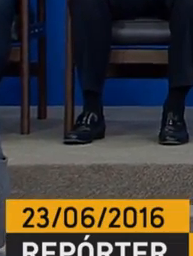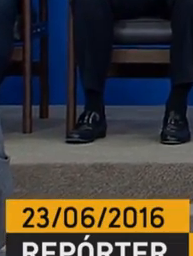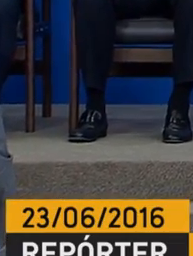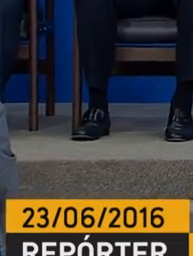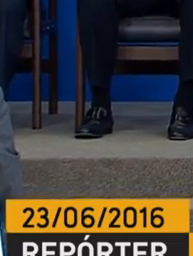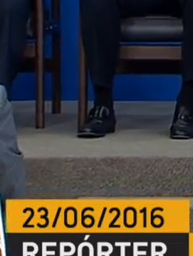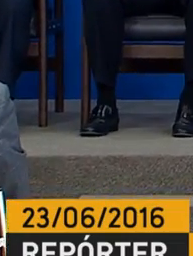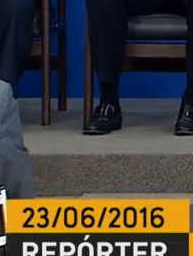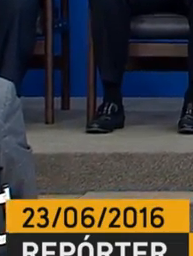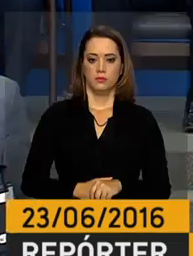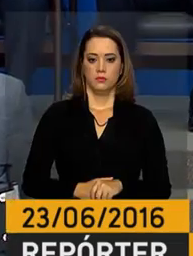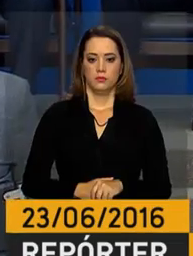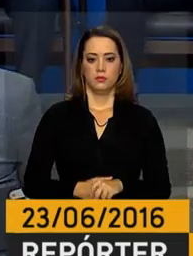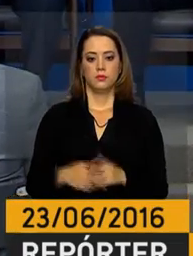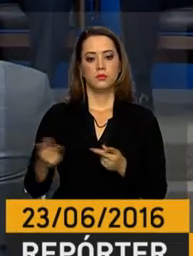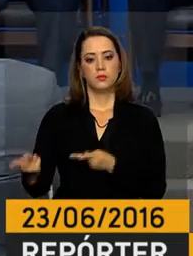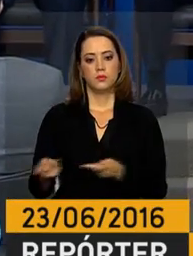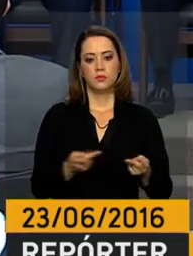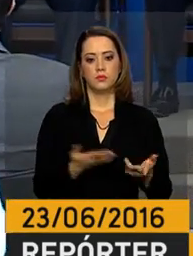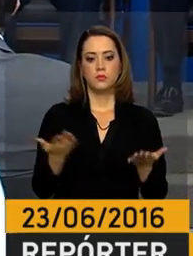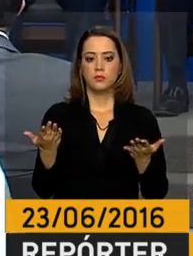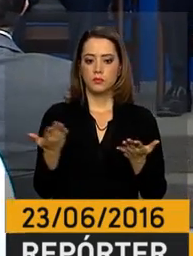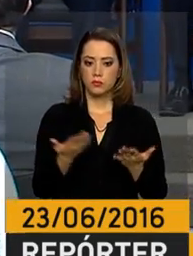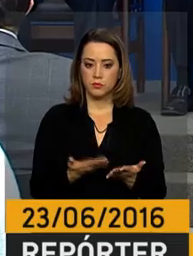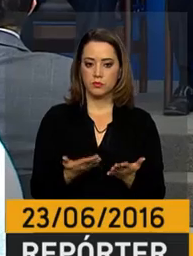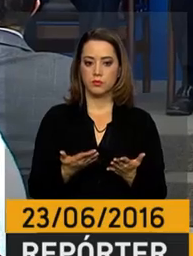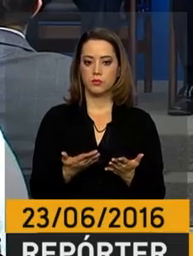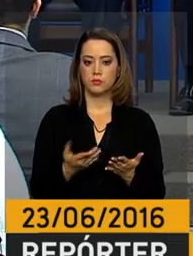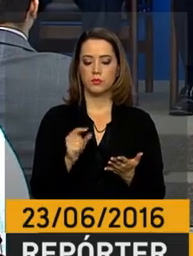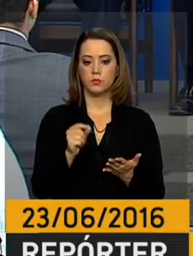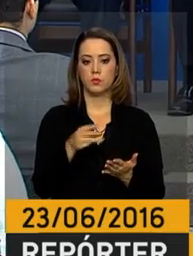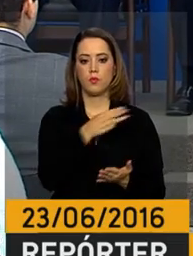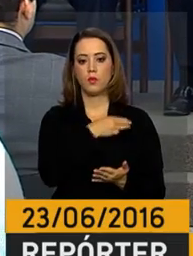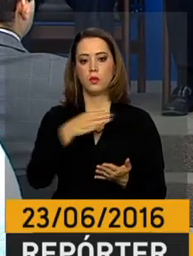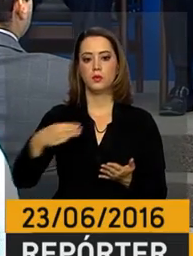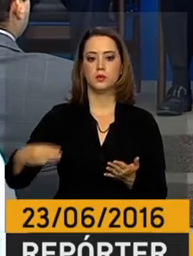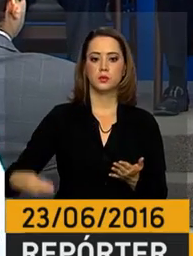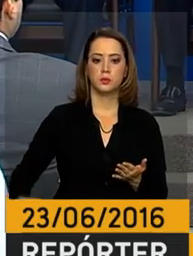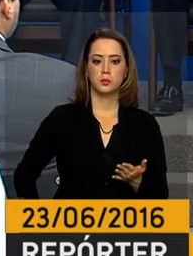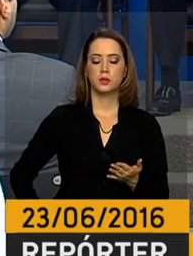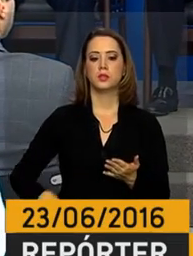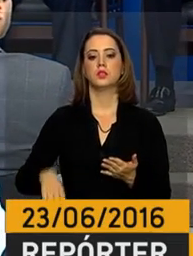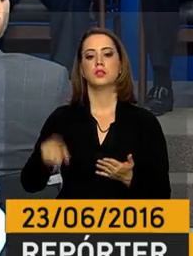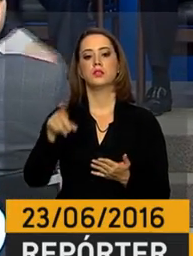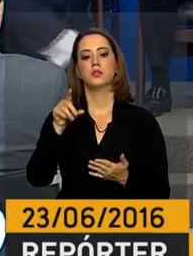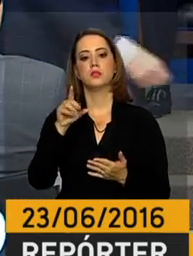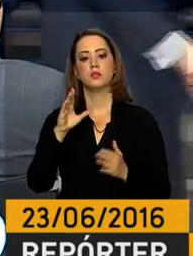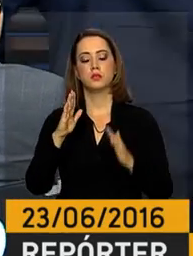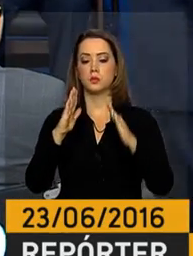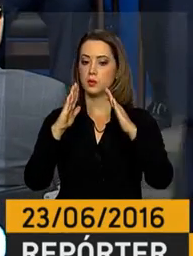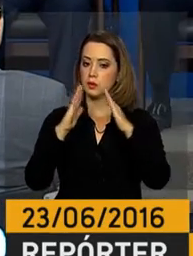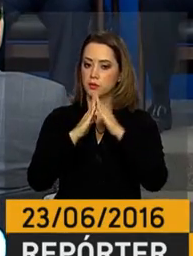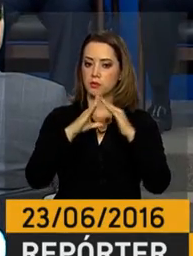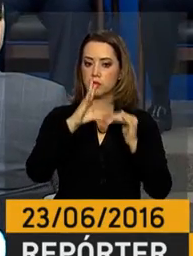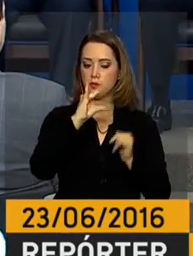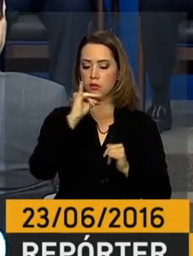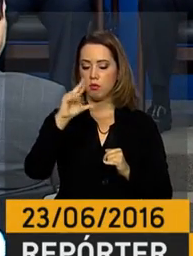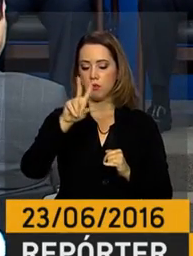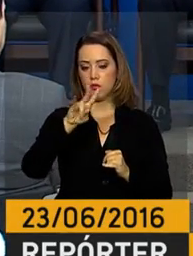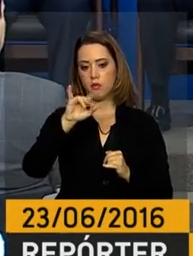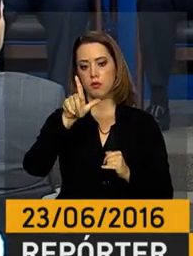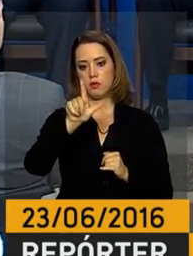coletivo convidamos agora Ministro de estado chefe da casa civil Eliseu Padilha a assinar o termo de